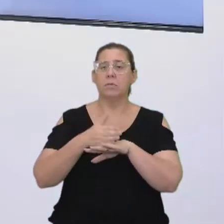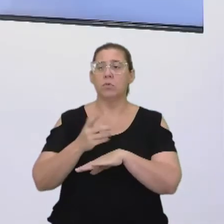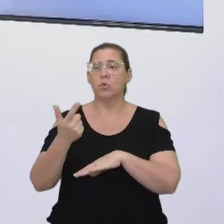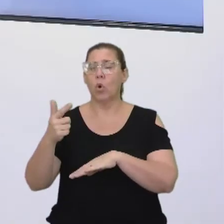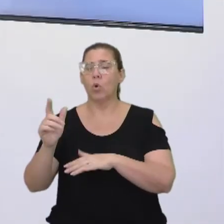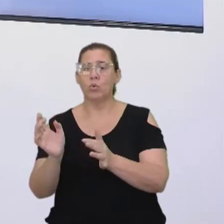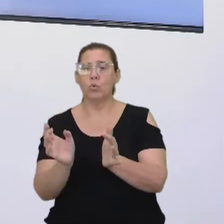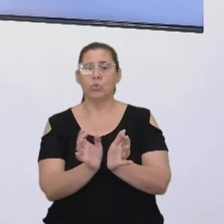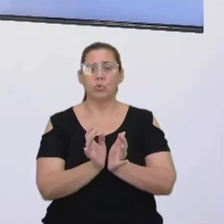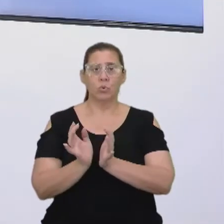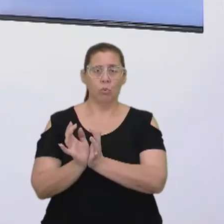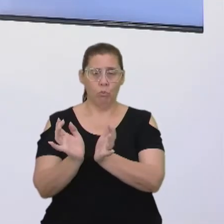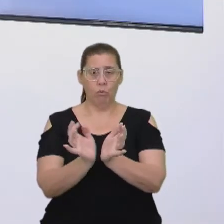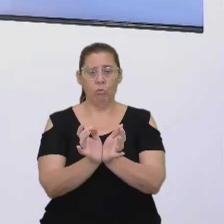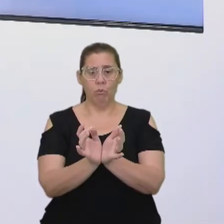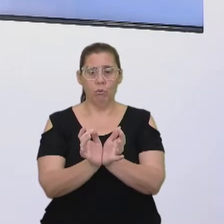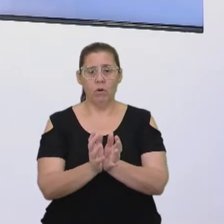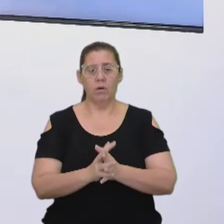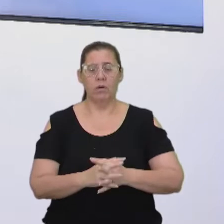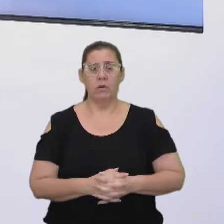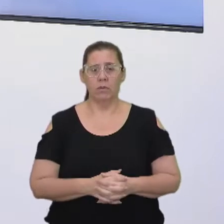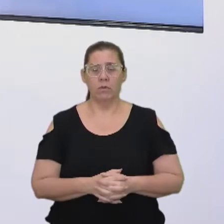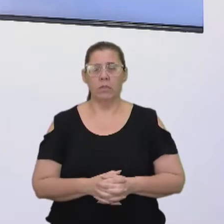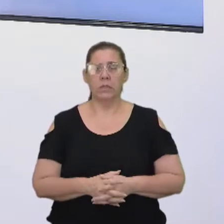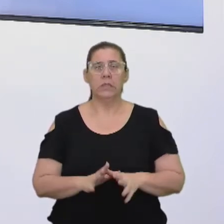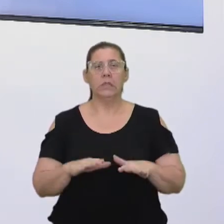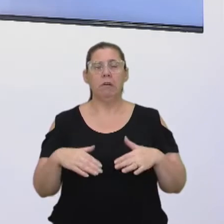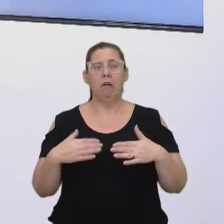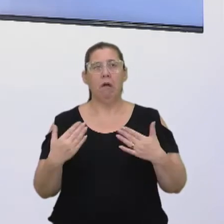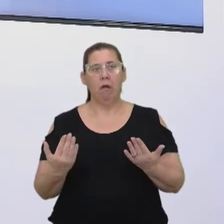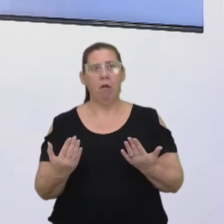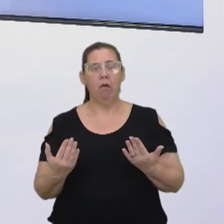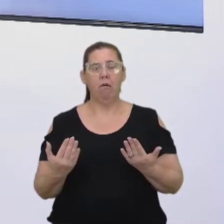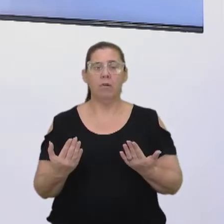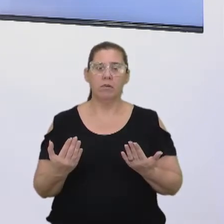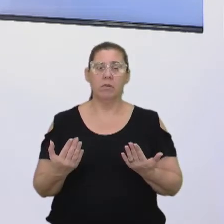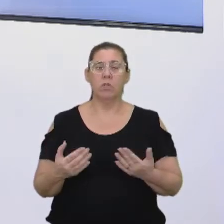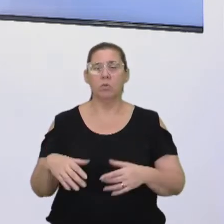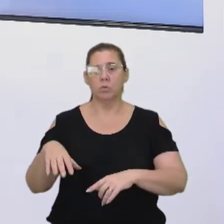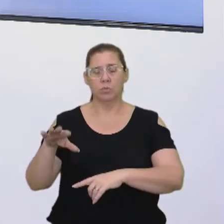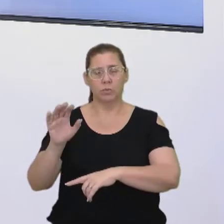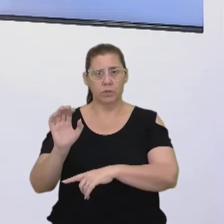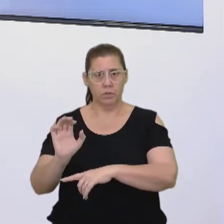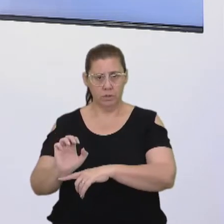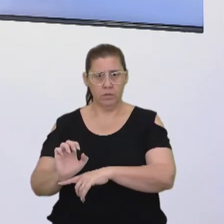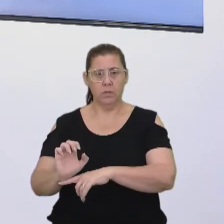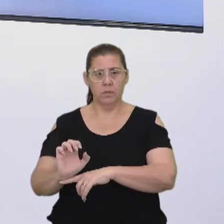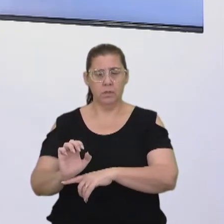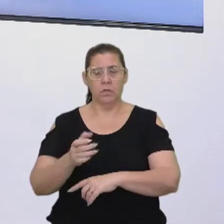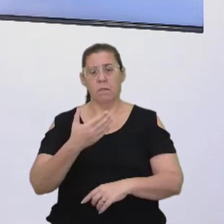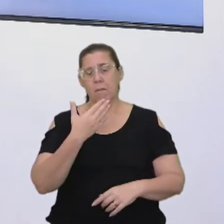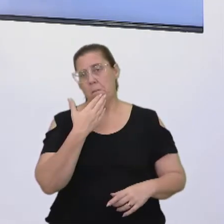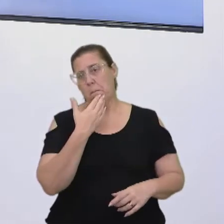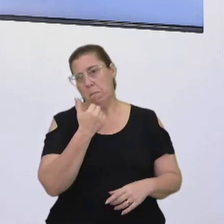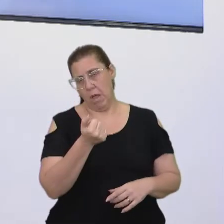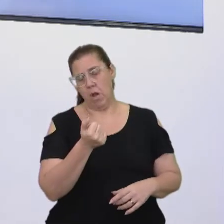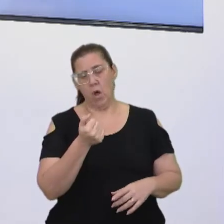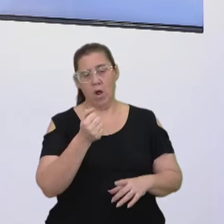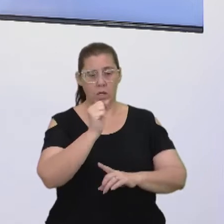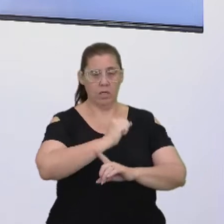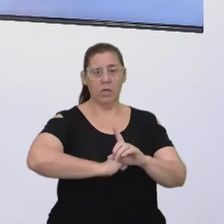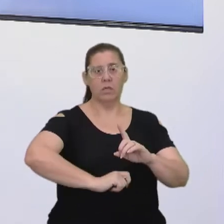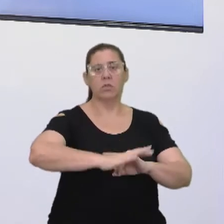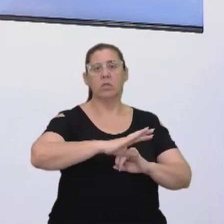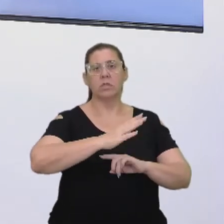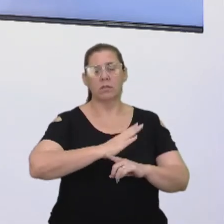núcleos e tal, é aquela questão de que o Estado, né, o melhor é que justamente a sociedade